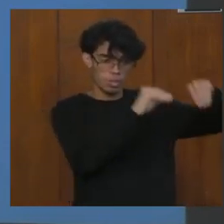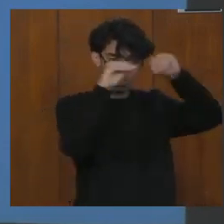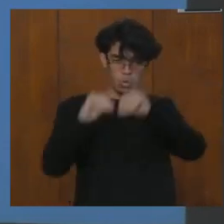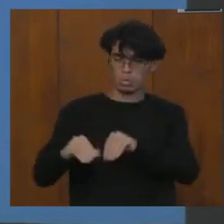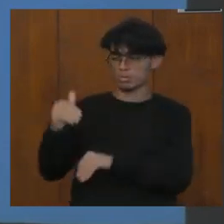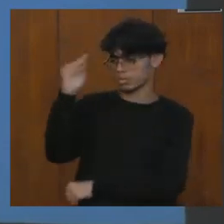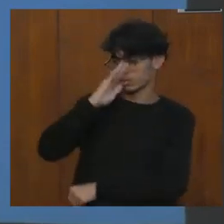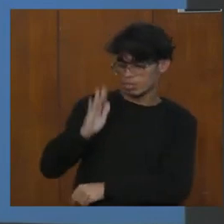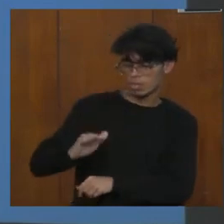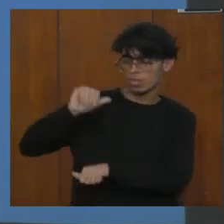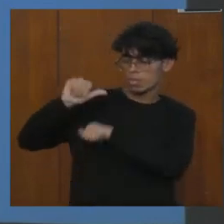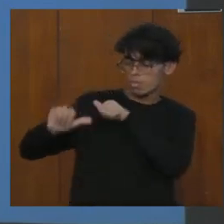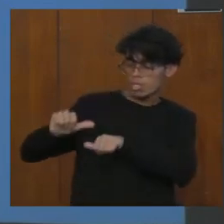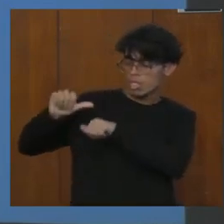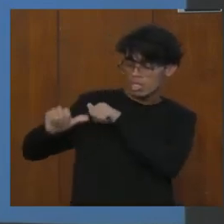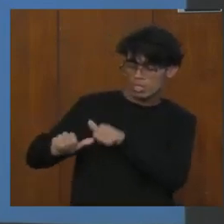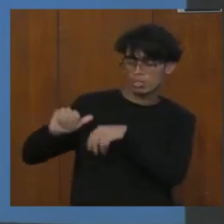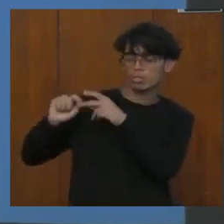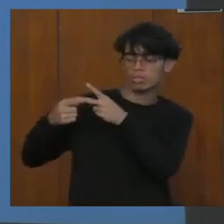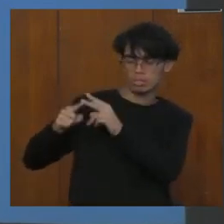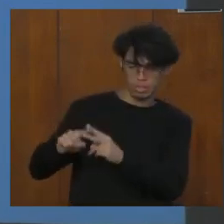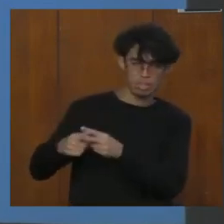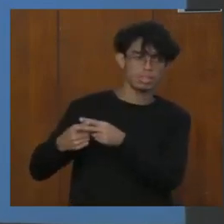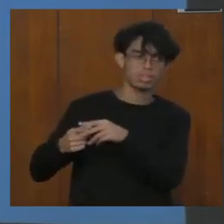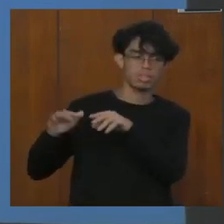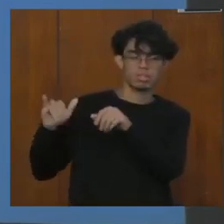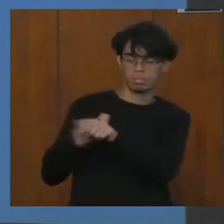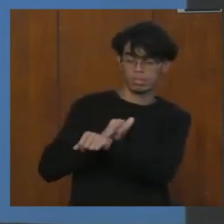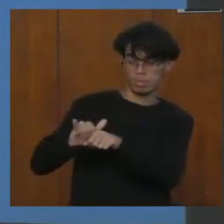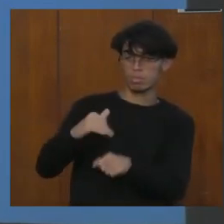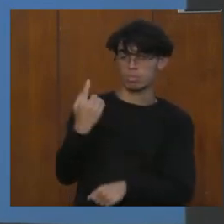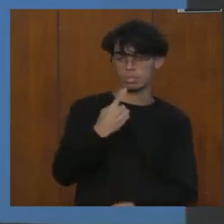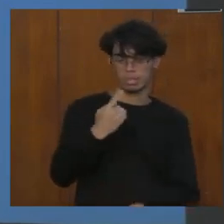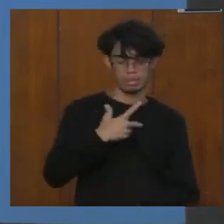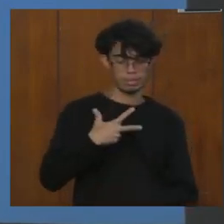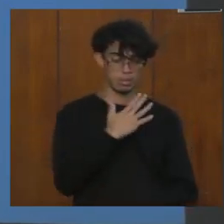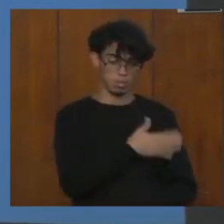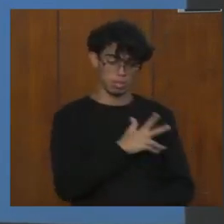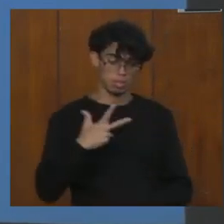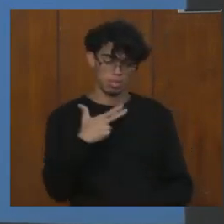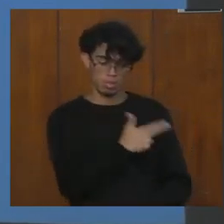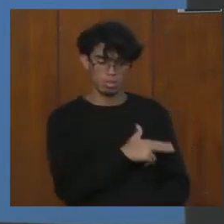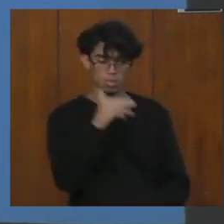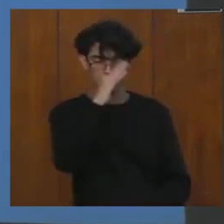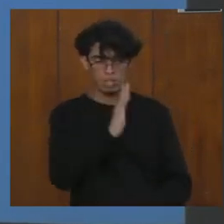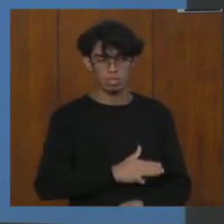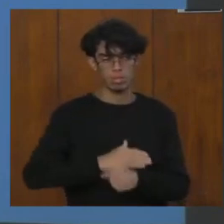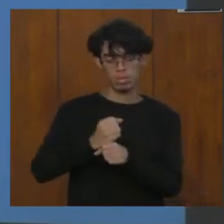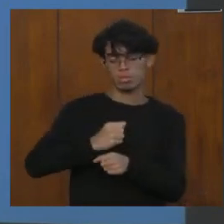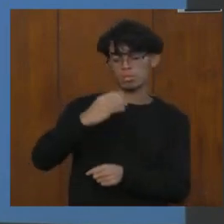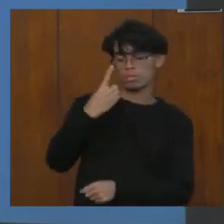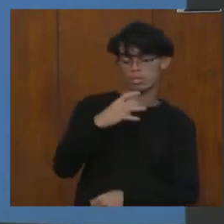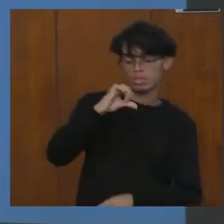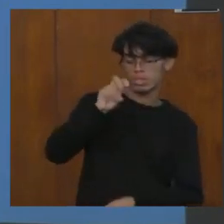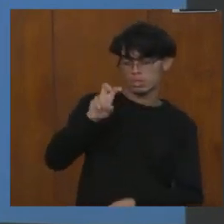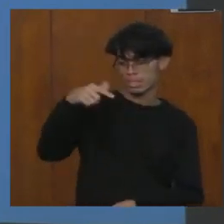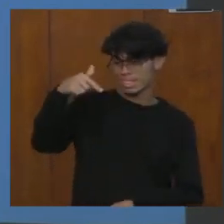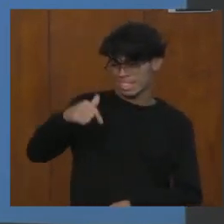foi aprimorando a máquina de extracorpórea. A primeira cirurgia no Brasil foi em 1957, 6 anos